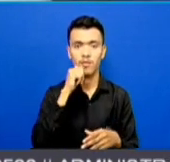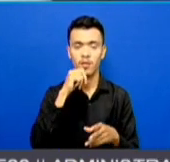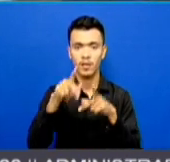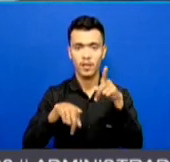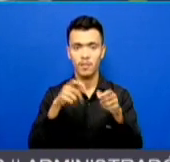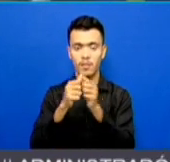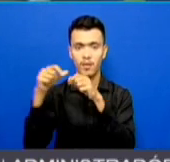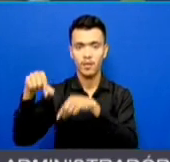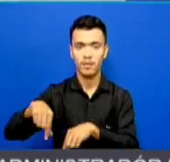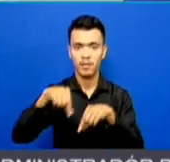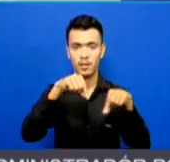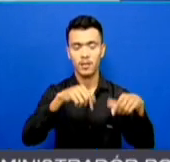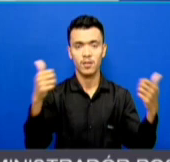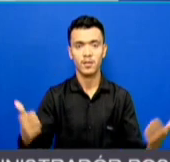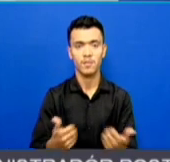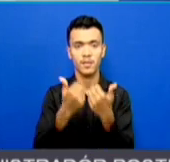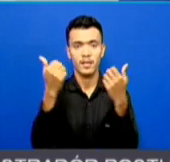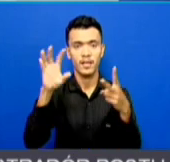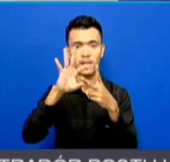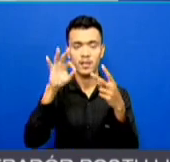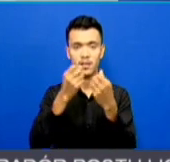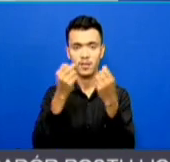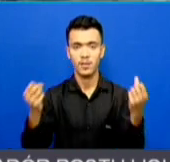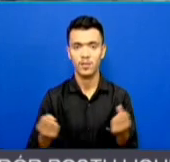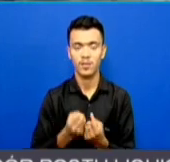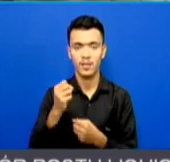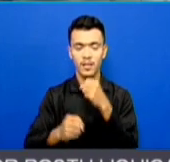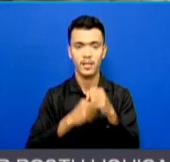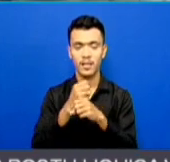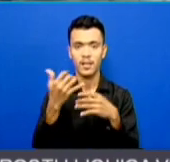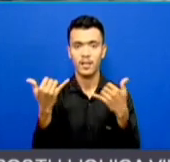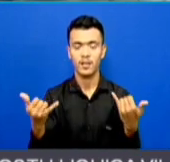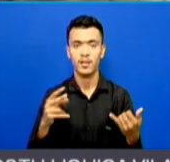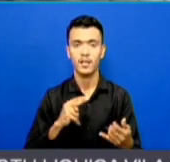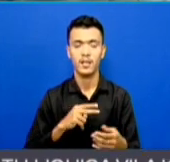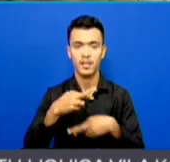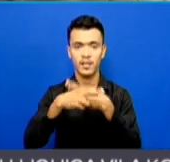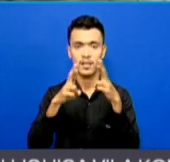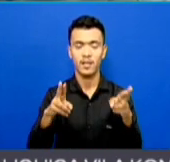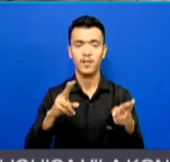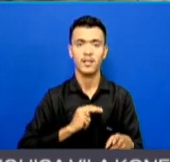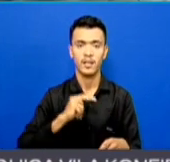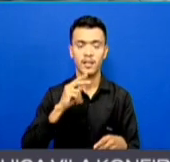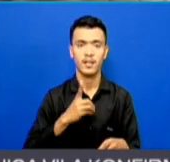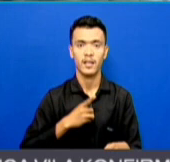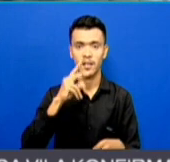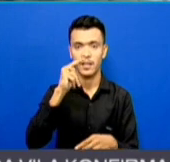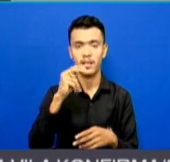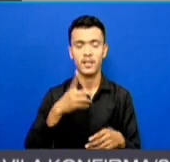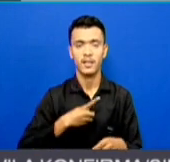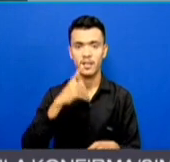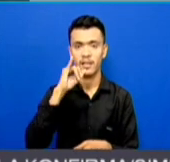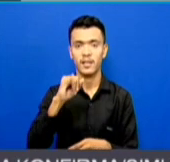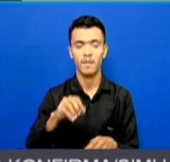deficiência onde compete ba eleição suku tinane e a Salão Delta Nova Dili terça-feira ne. Diretora Fundação